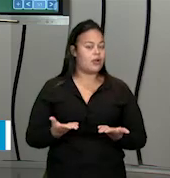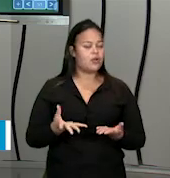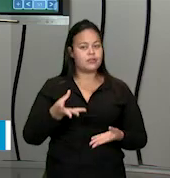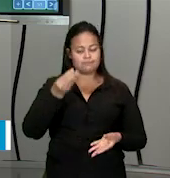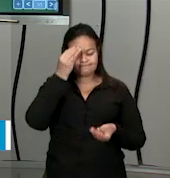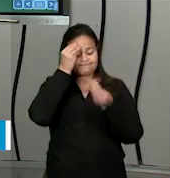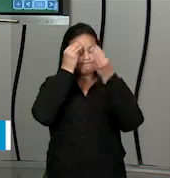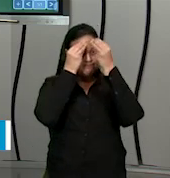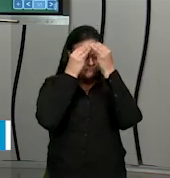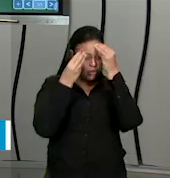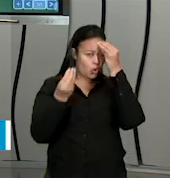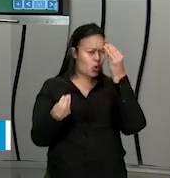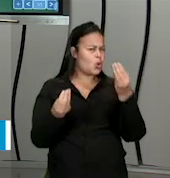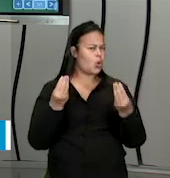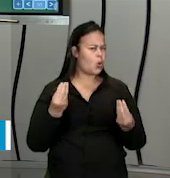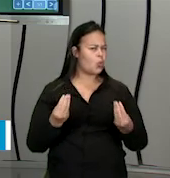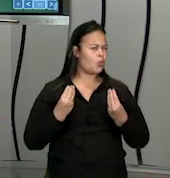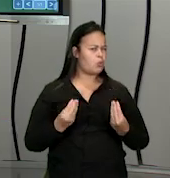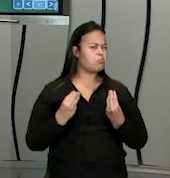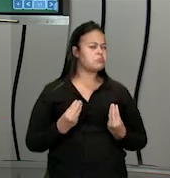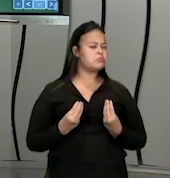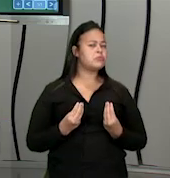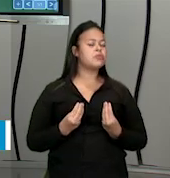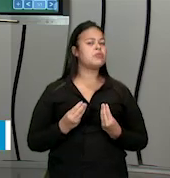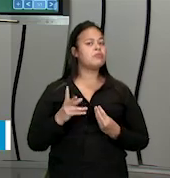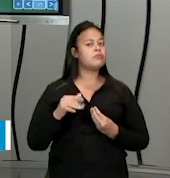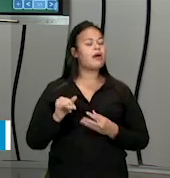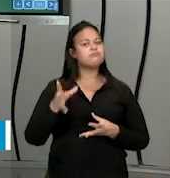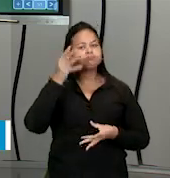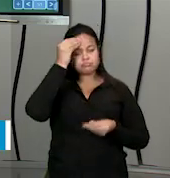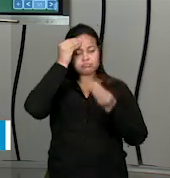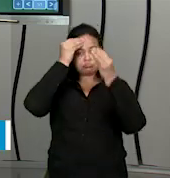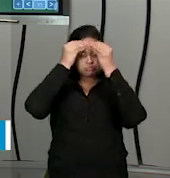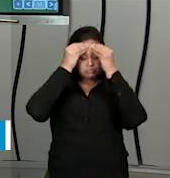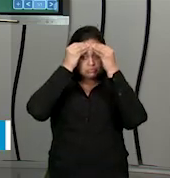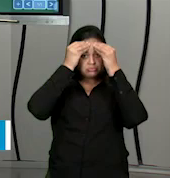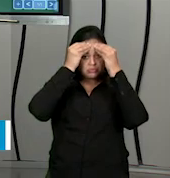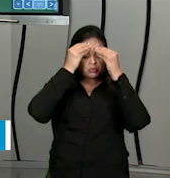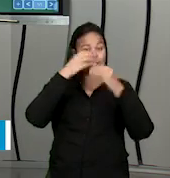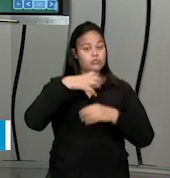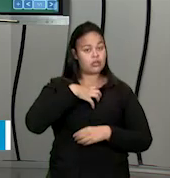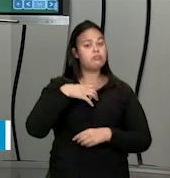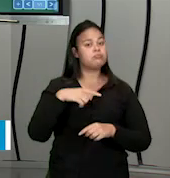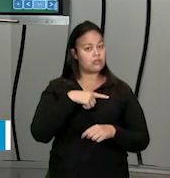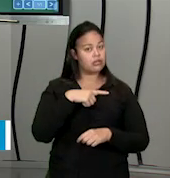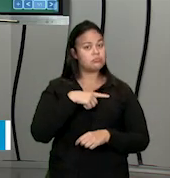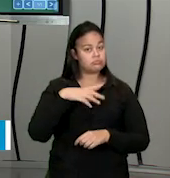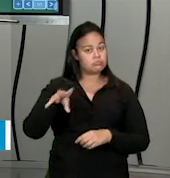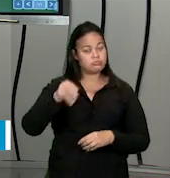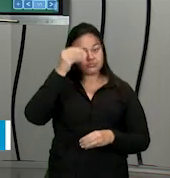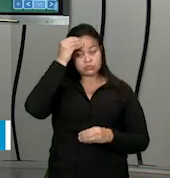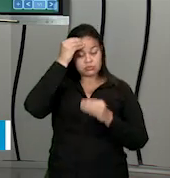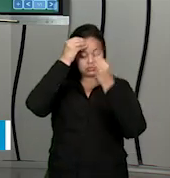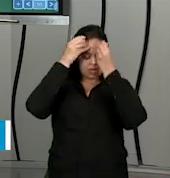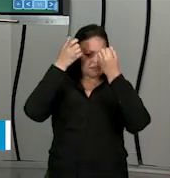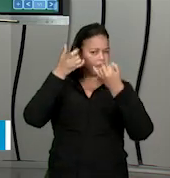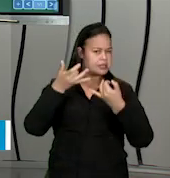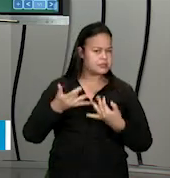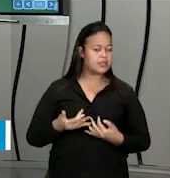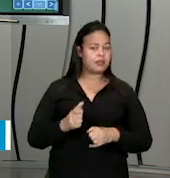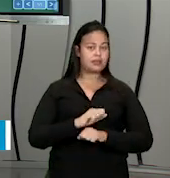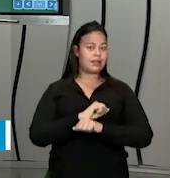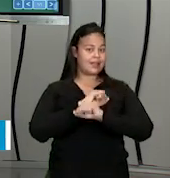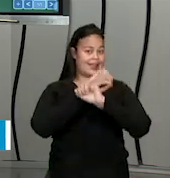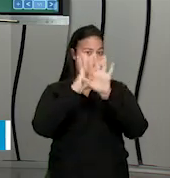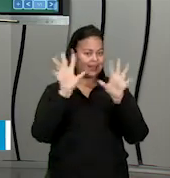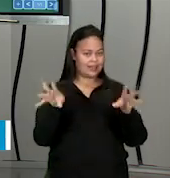decorar alguns valores, tá certo? Não é por isso que isso acontece, mas é uma maneira de você decorar. Então eu vou te explicar uma maneira de você